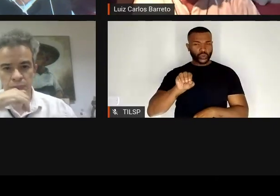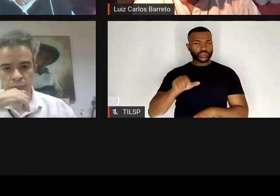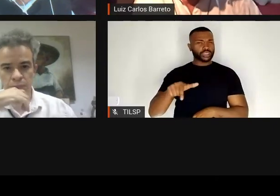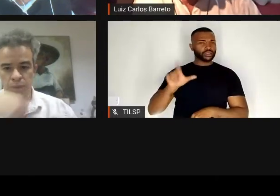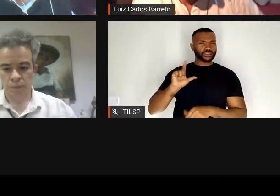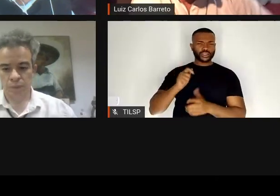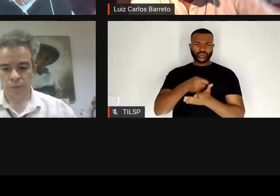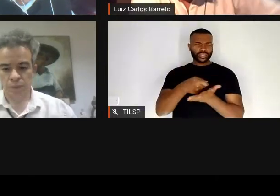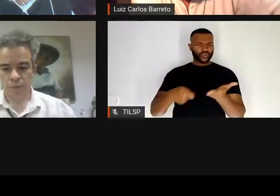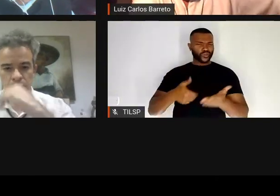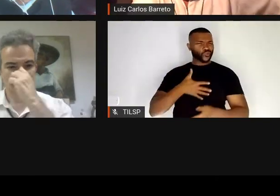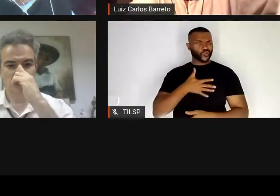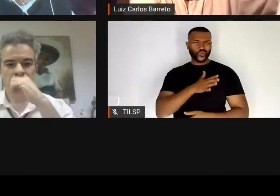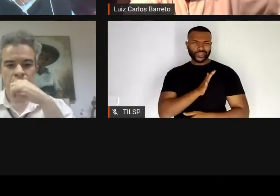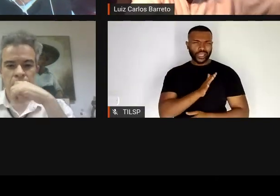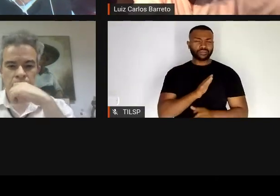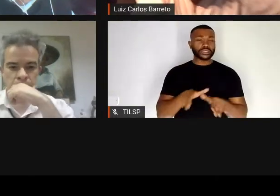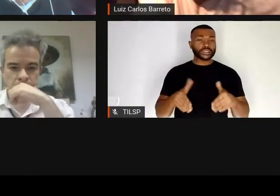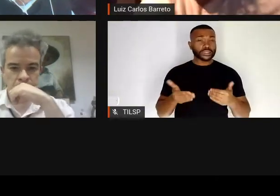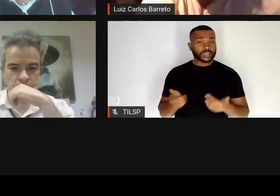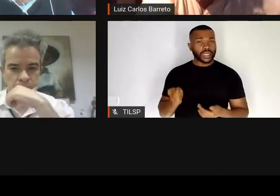de escrever, era